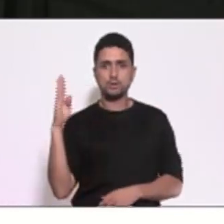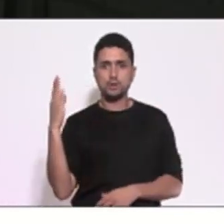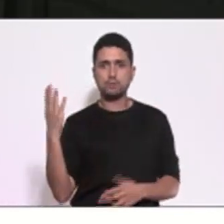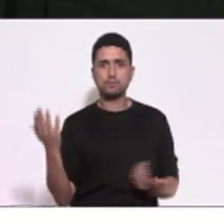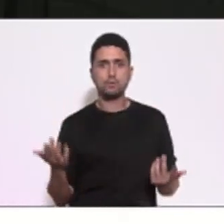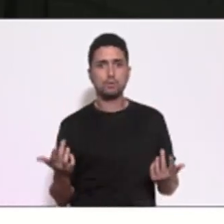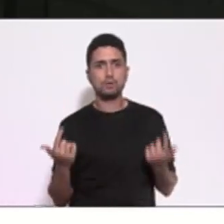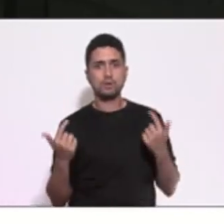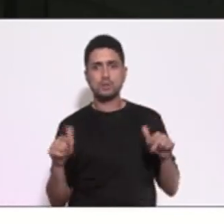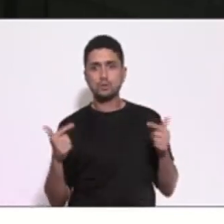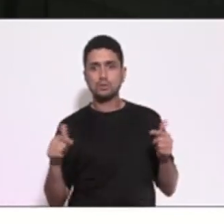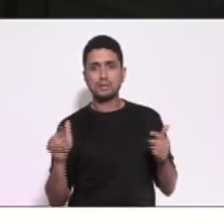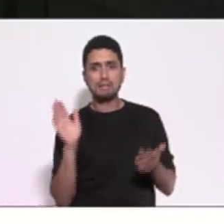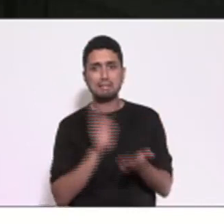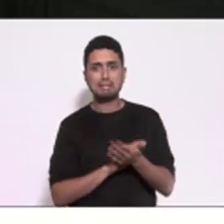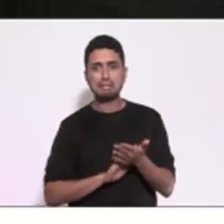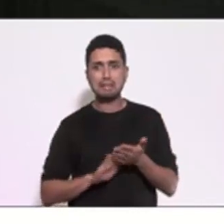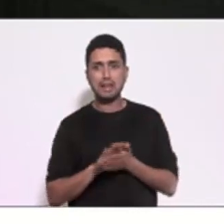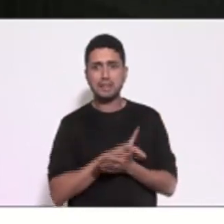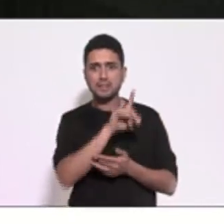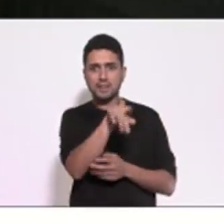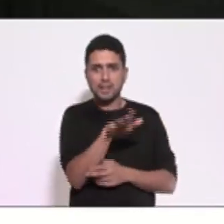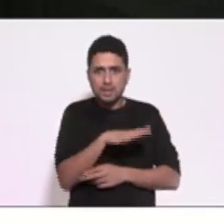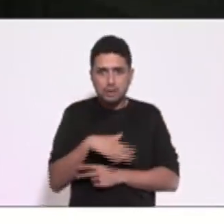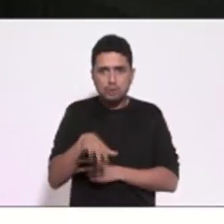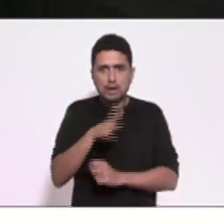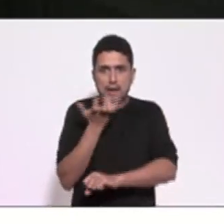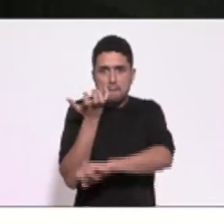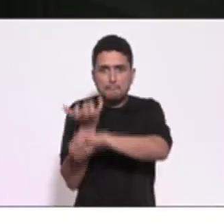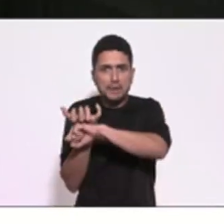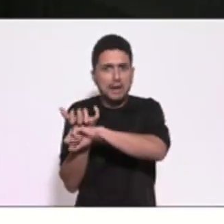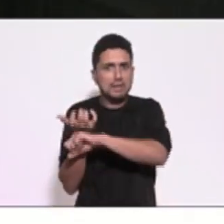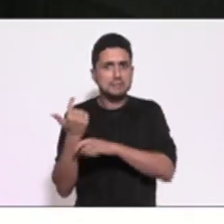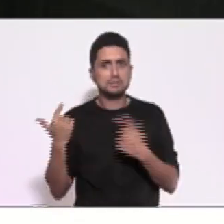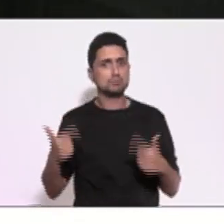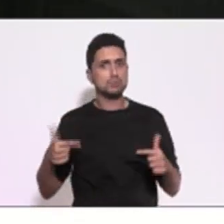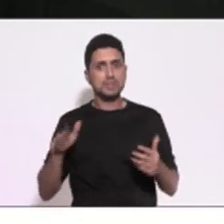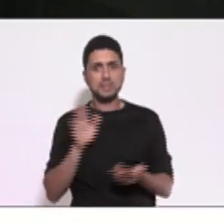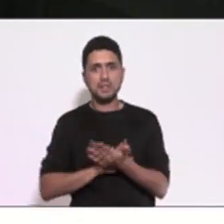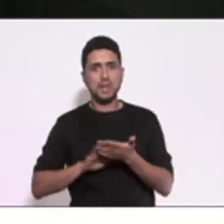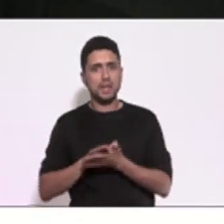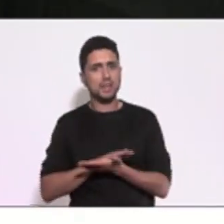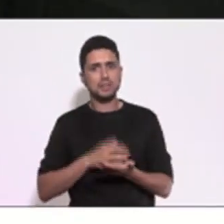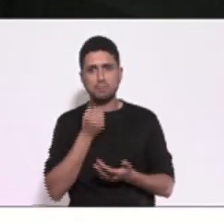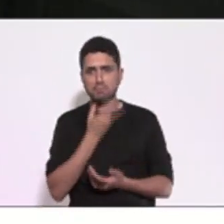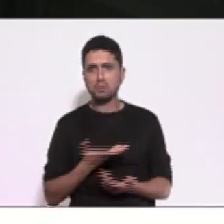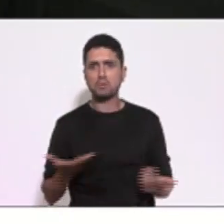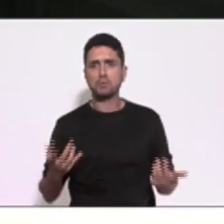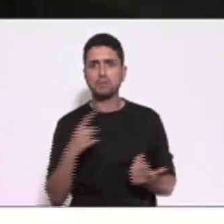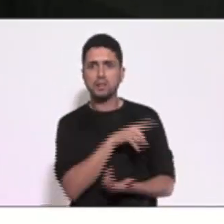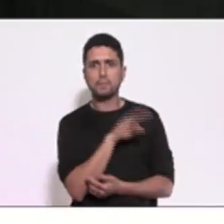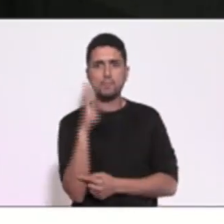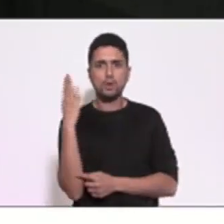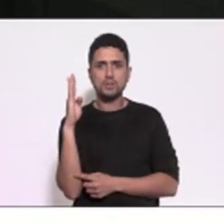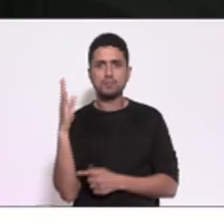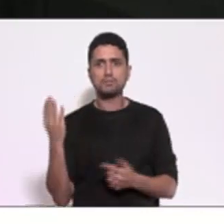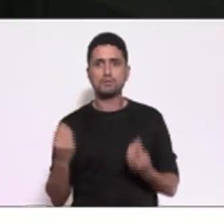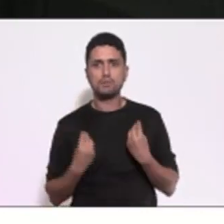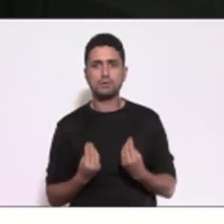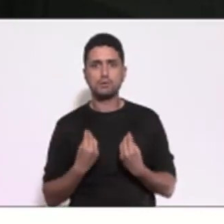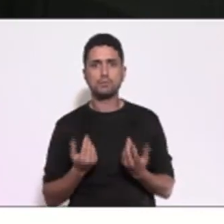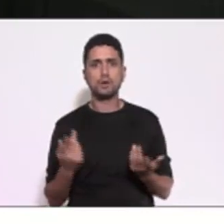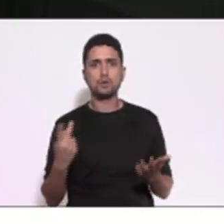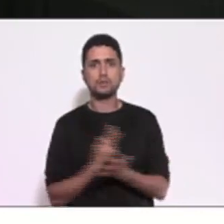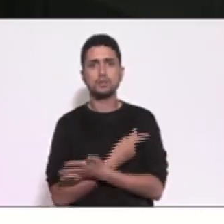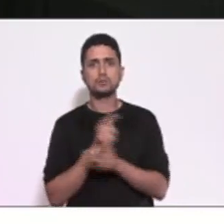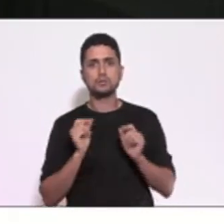não existe um espaço, uma área, uma praça minimamente decente em Botafogo. Então, o que acontece? Aquilo